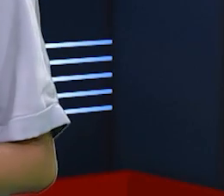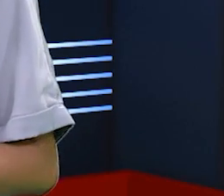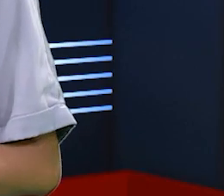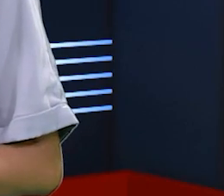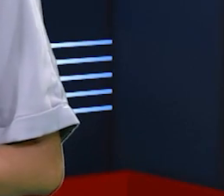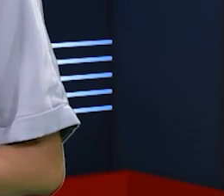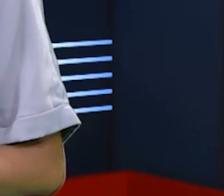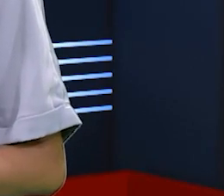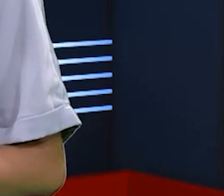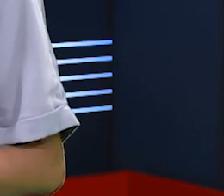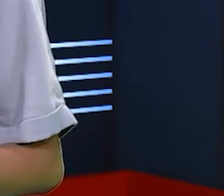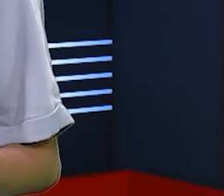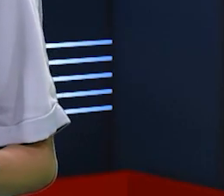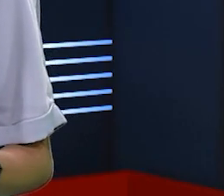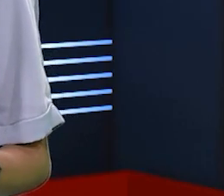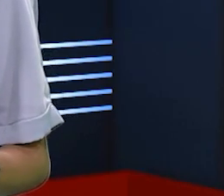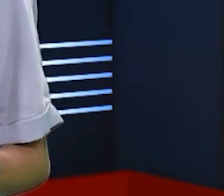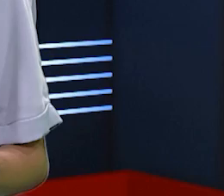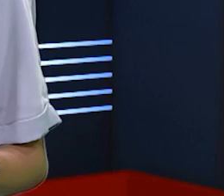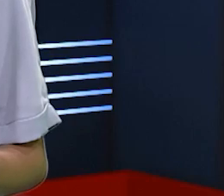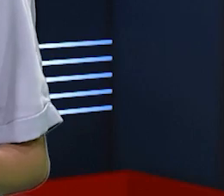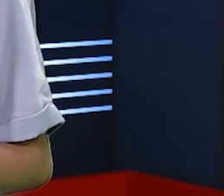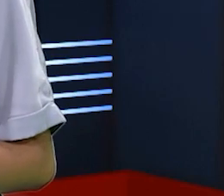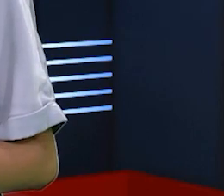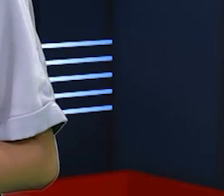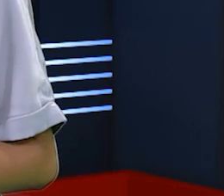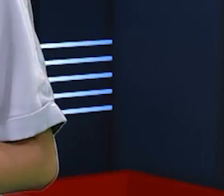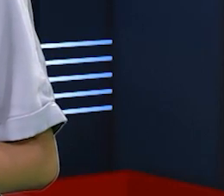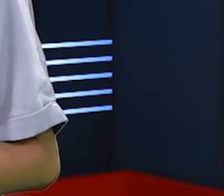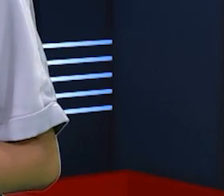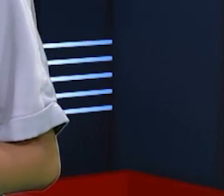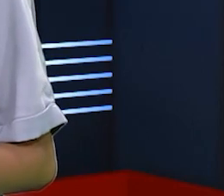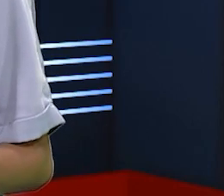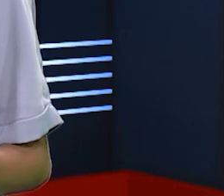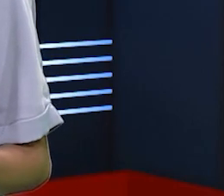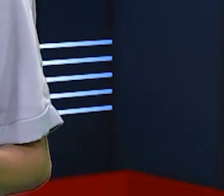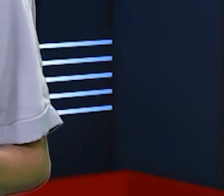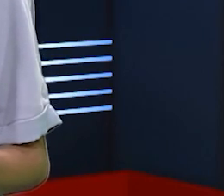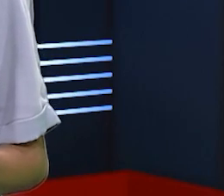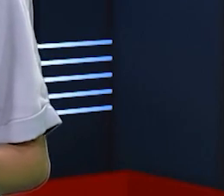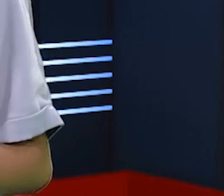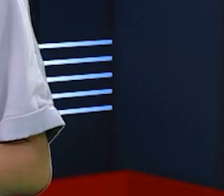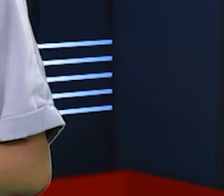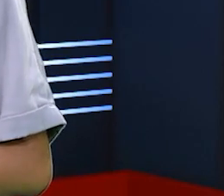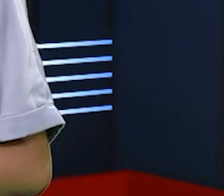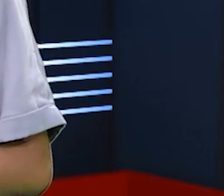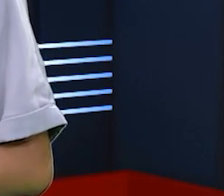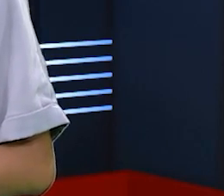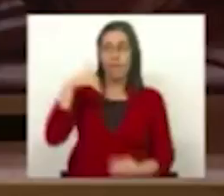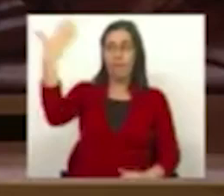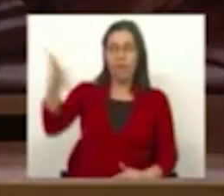ou um melhor dos orçamentos, como defendeu o primeiro-ministro. Sublinhou ainda que o PCP não desiste de lutar.